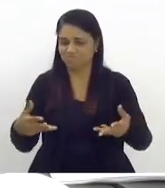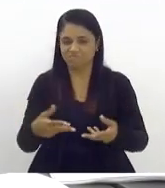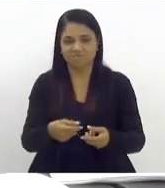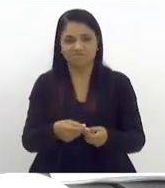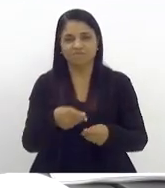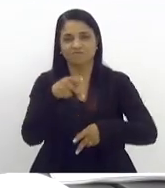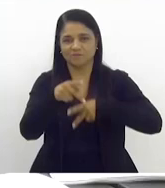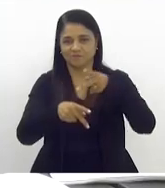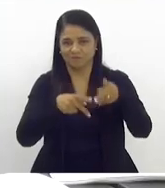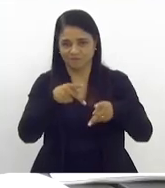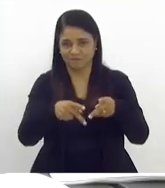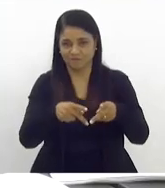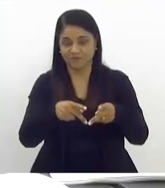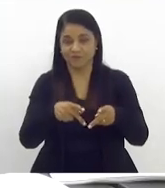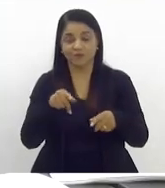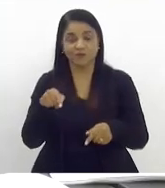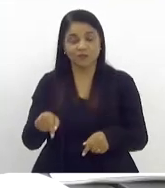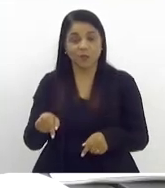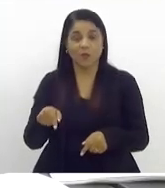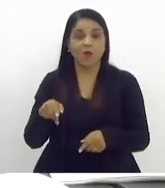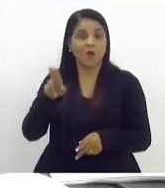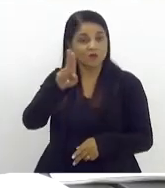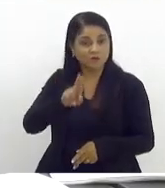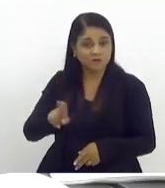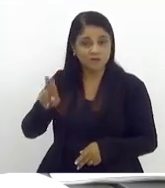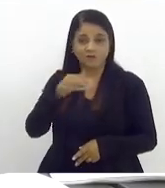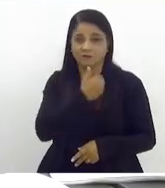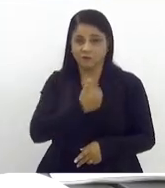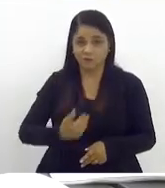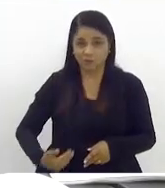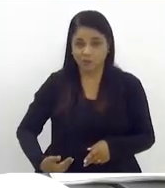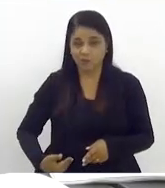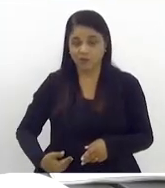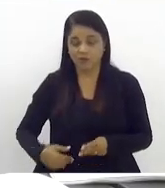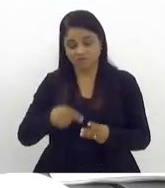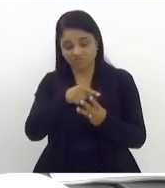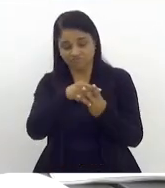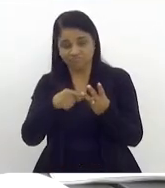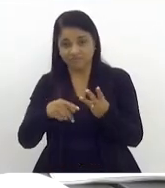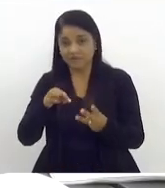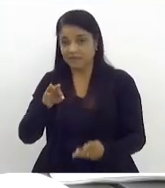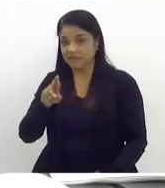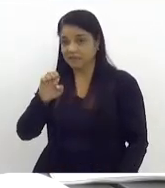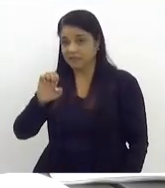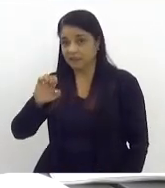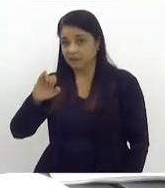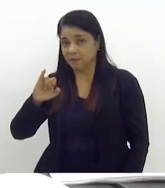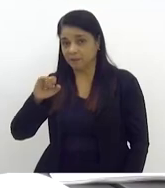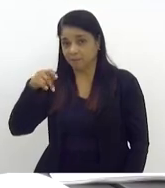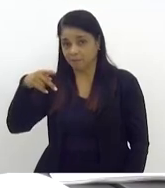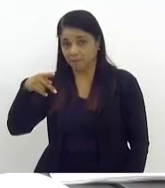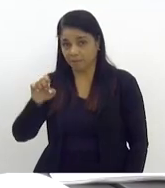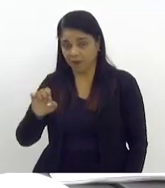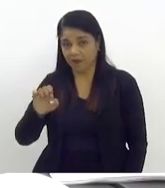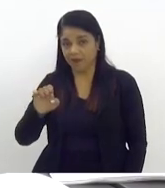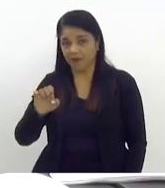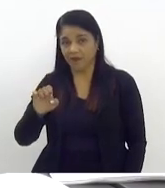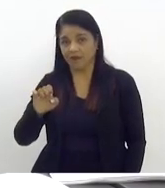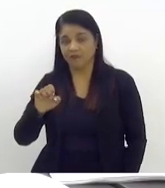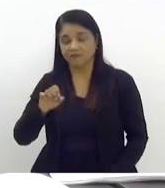universidade pública, ela tem um tripé de ensino, pesquisa e extensão, que é um tripé que as universidades privadas, no geral, não conseguem